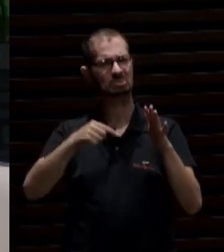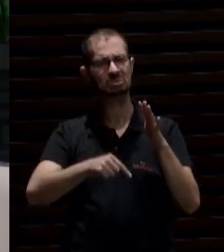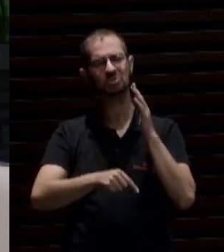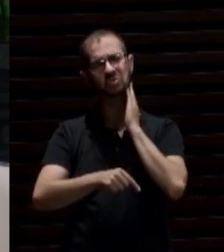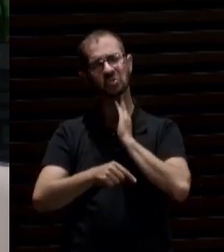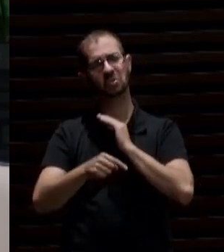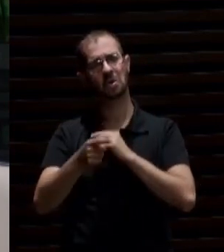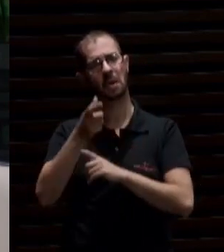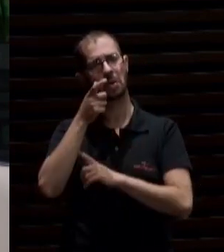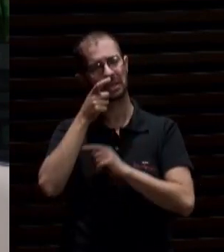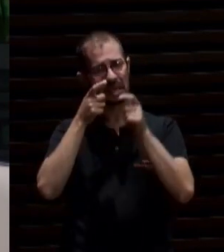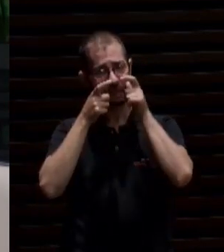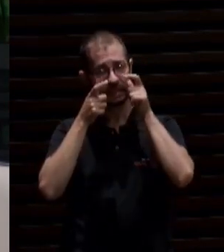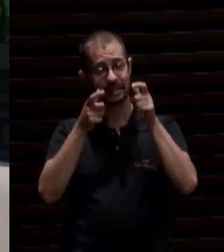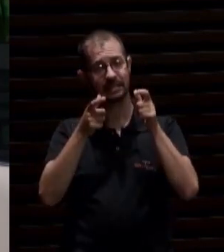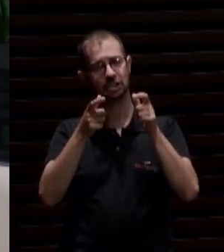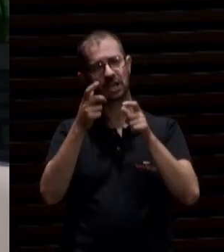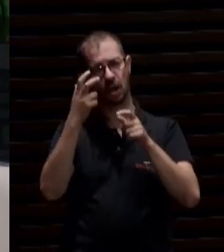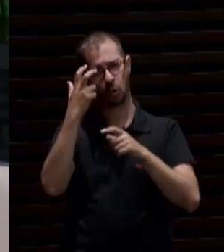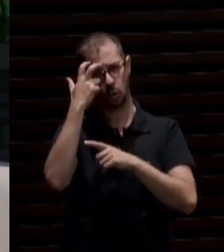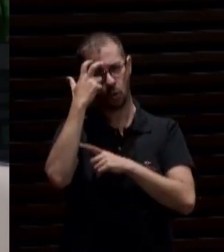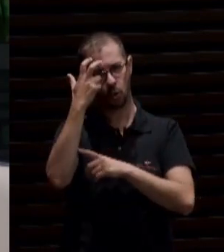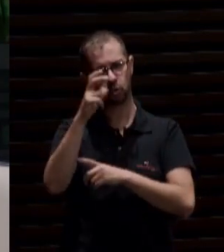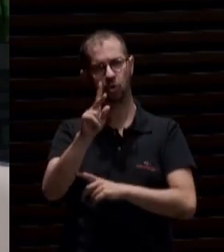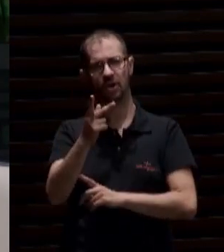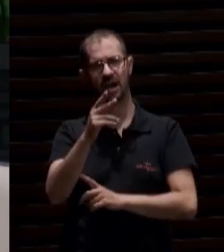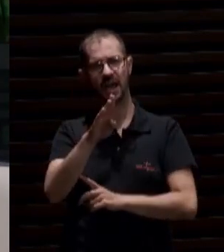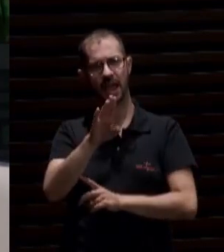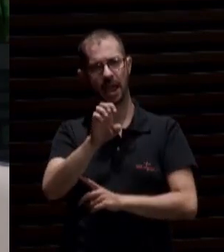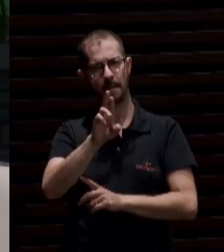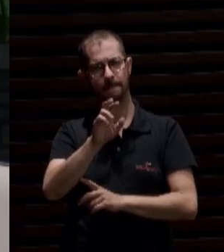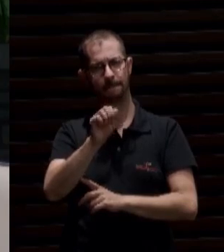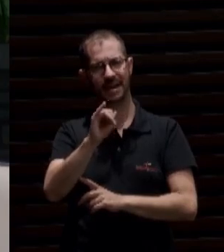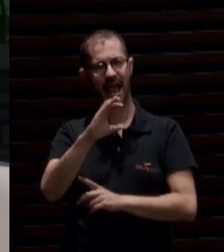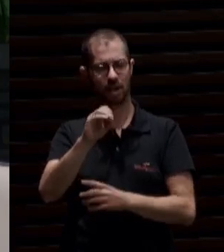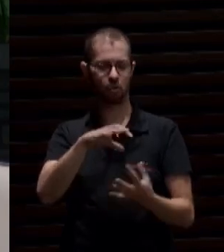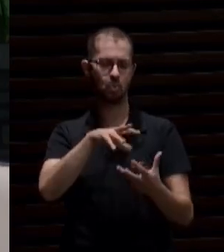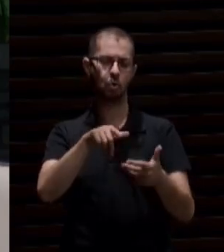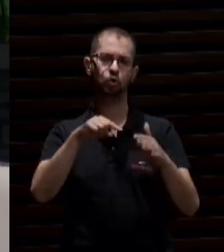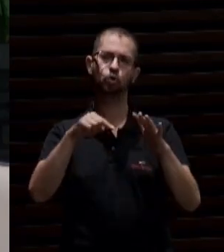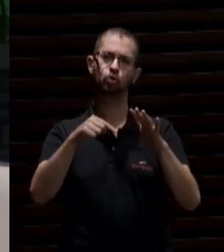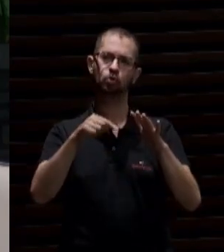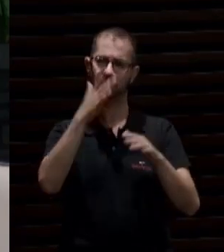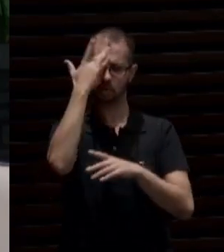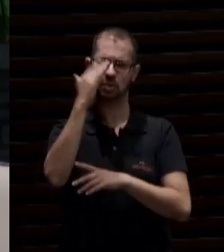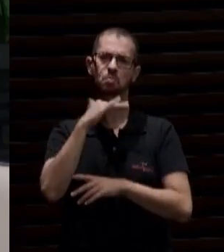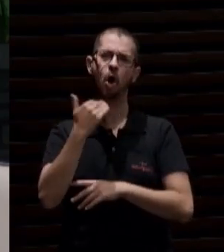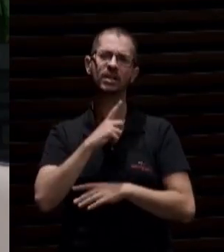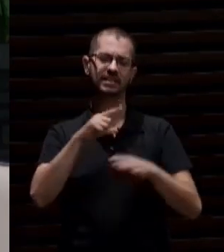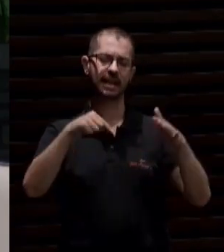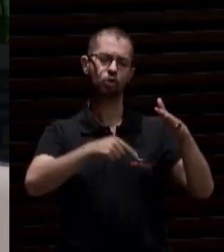muito interessante é que na cultura hebraica, eles entendiam que o mundo dos mortos ficava no fundo do mar. Então